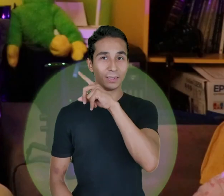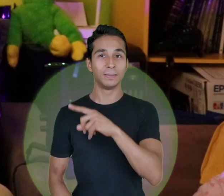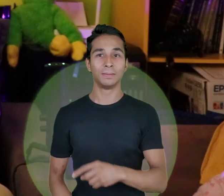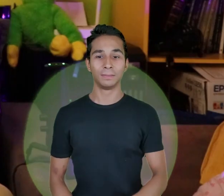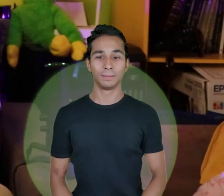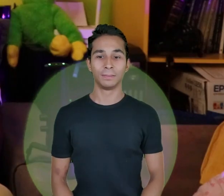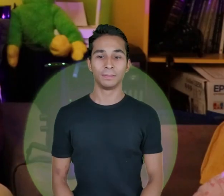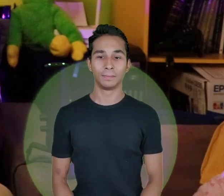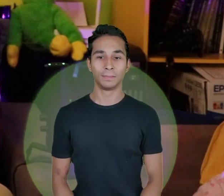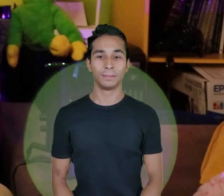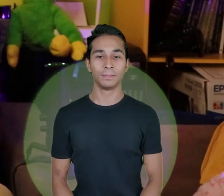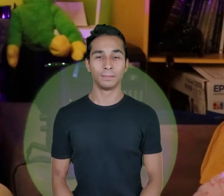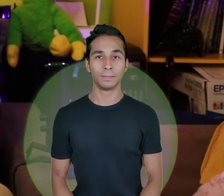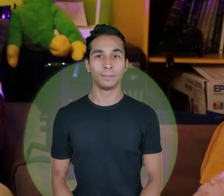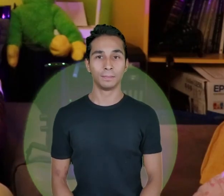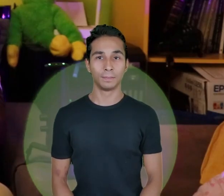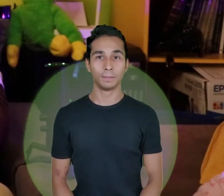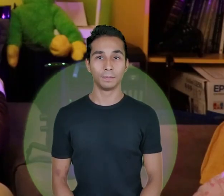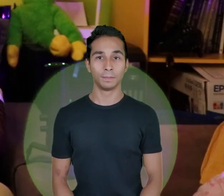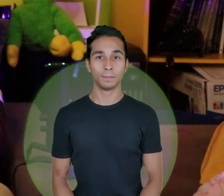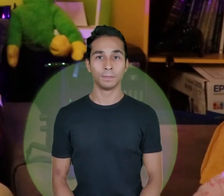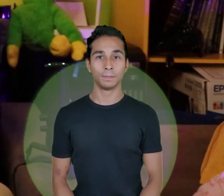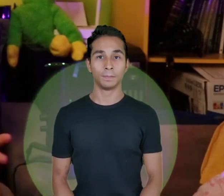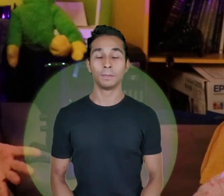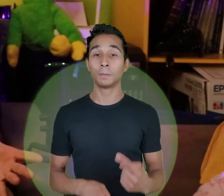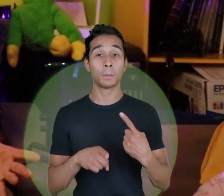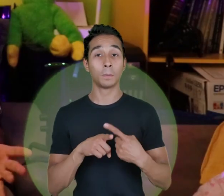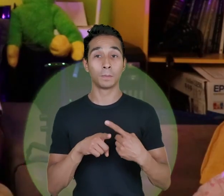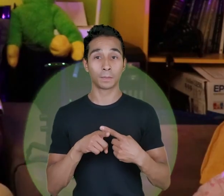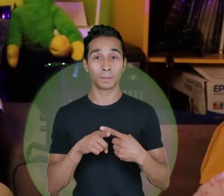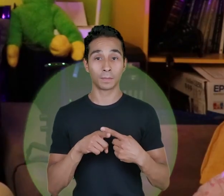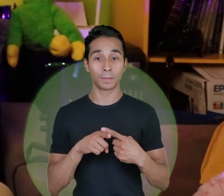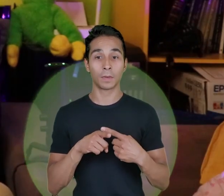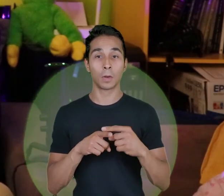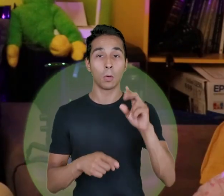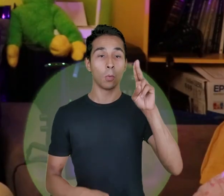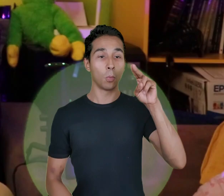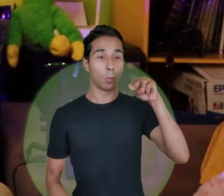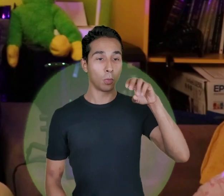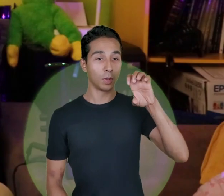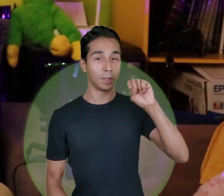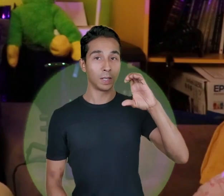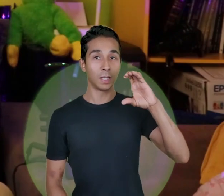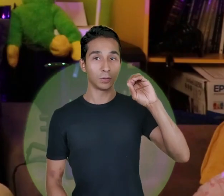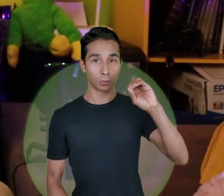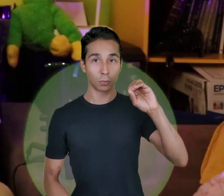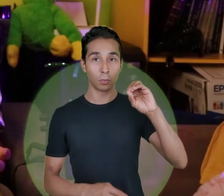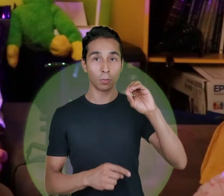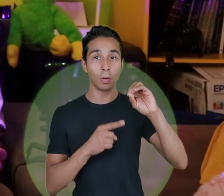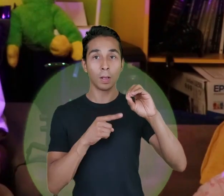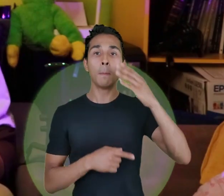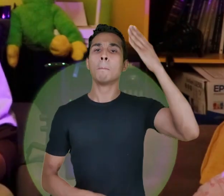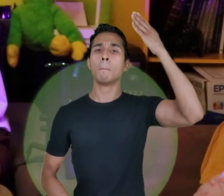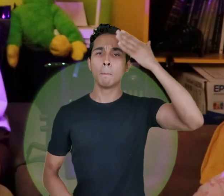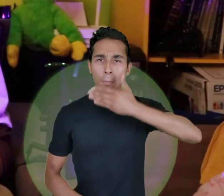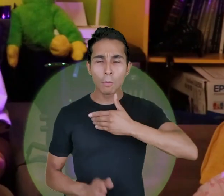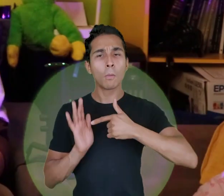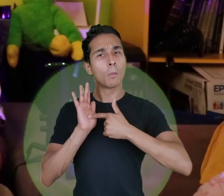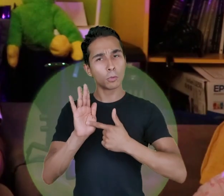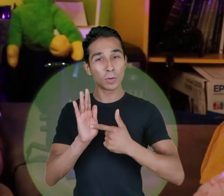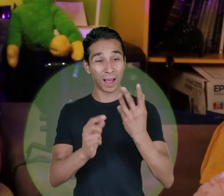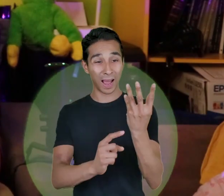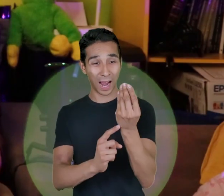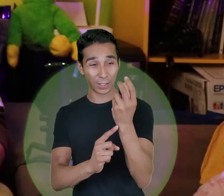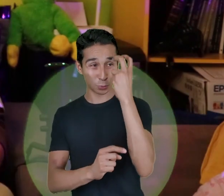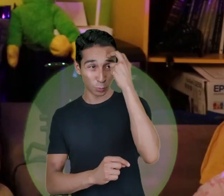gente, se a gente for pensar que o nosso setor ele foi, né, confirmado pela Unesco, o setor mais atingido por isso, a gente vê